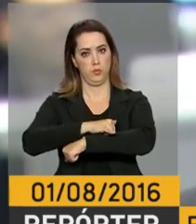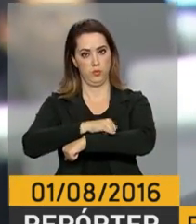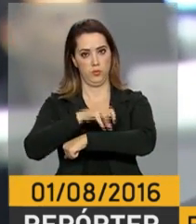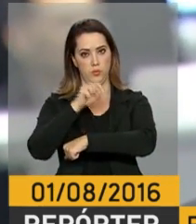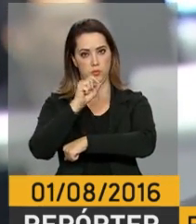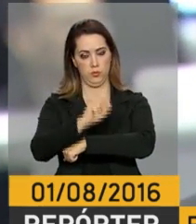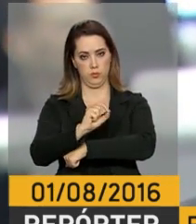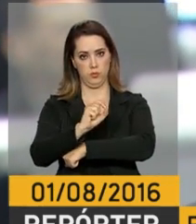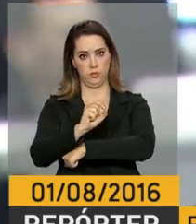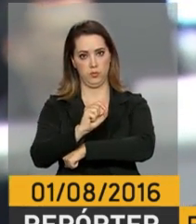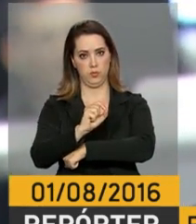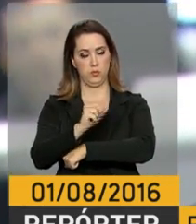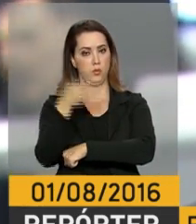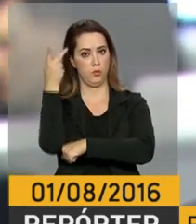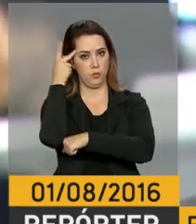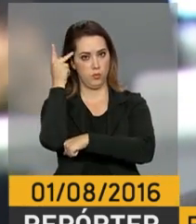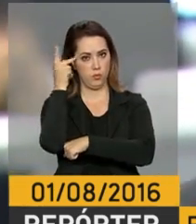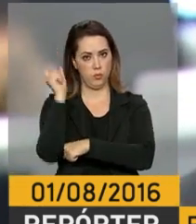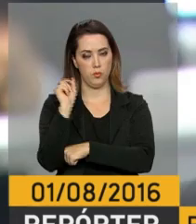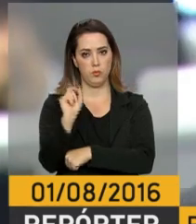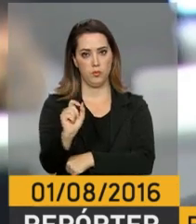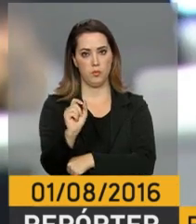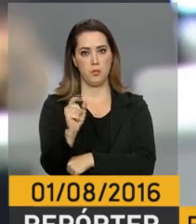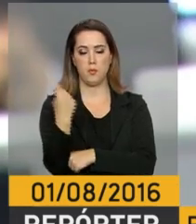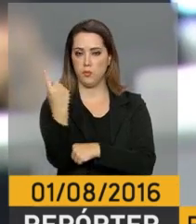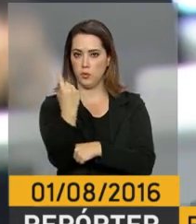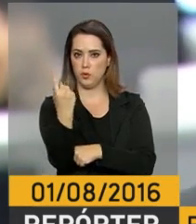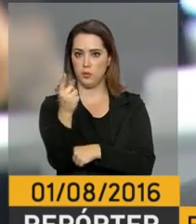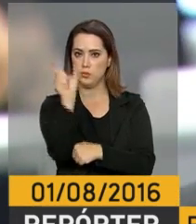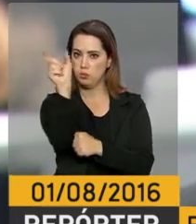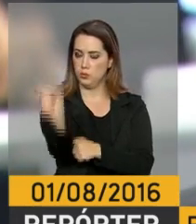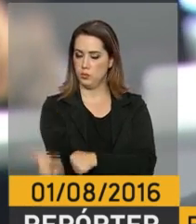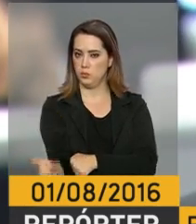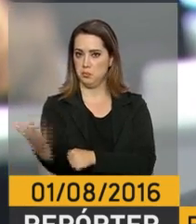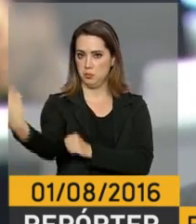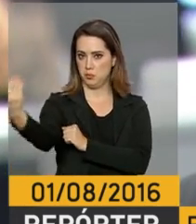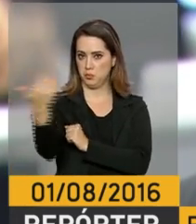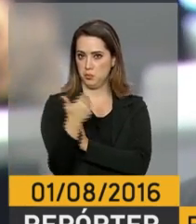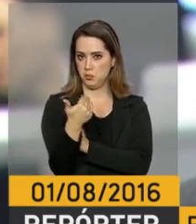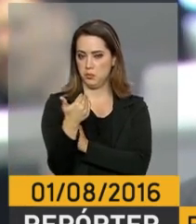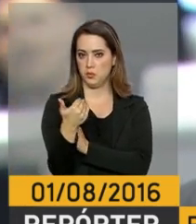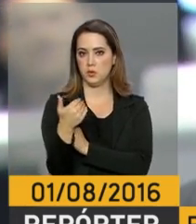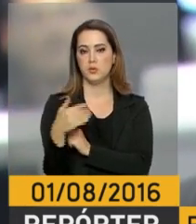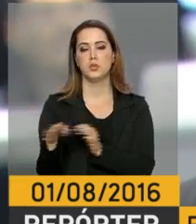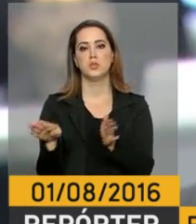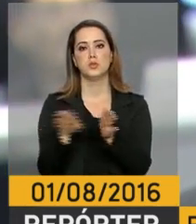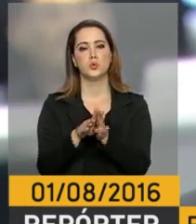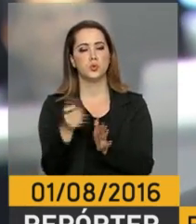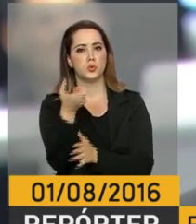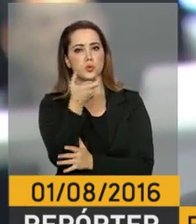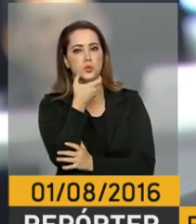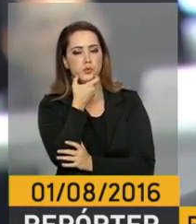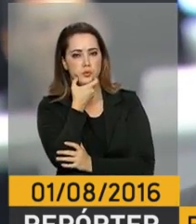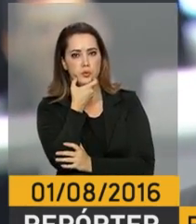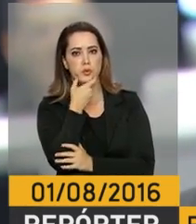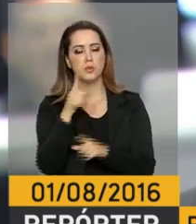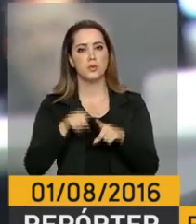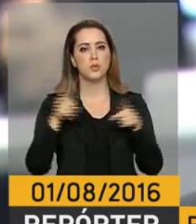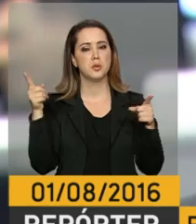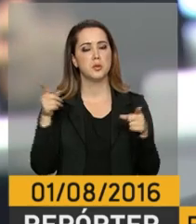aeroporto de Cumbica, em São Paulo, uma pessoa que vinha da Inglaterra, mas de